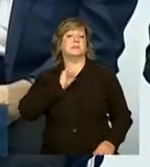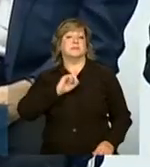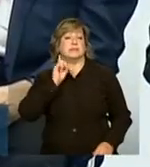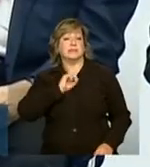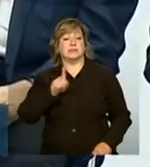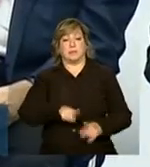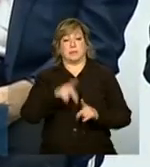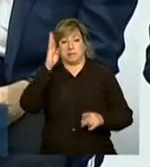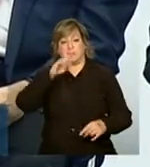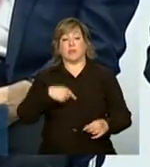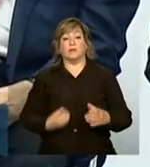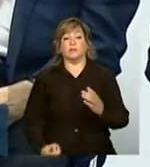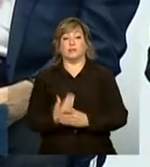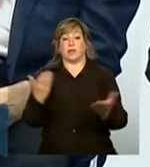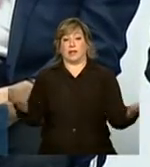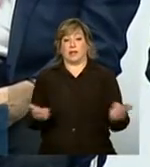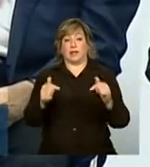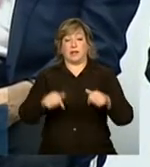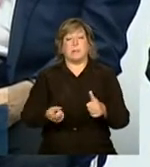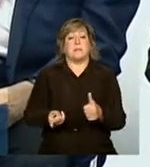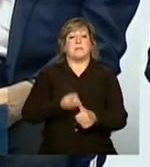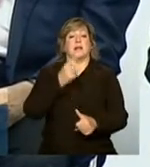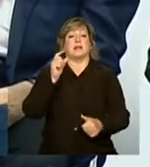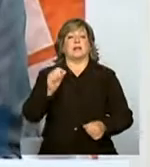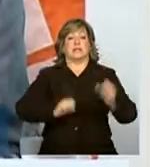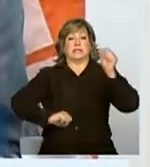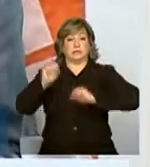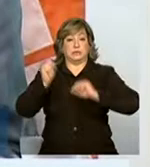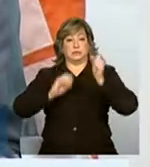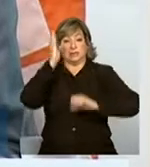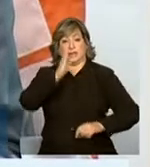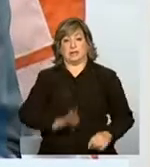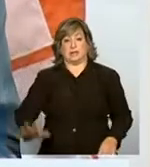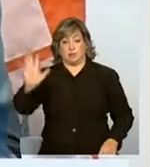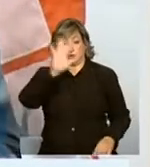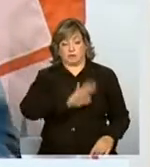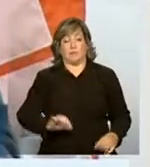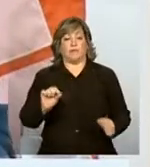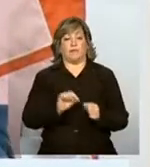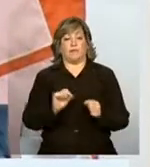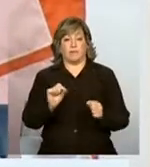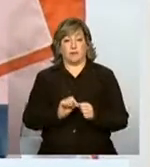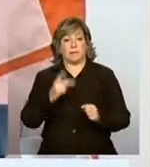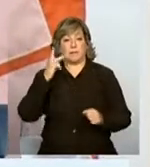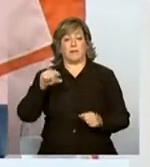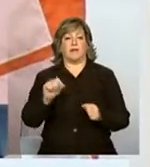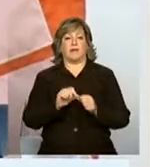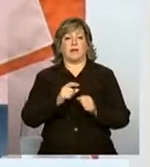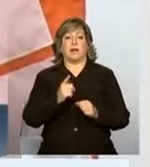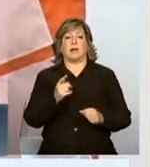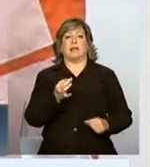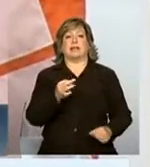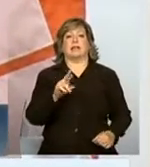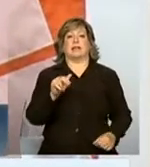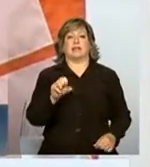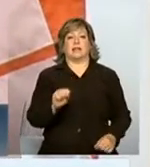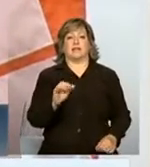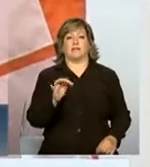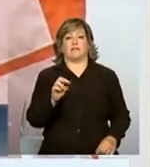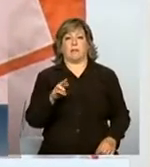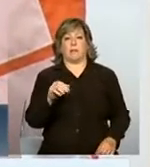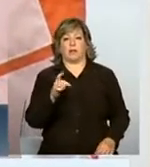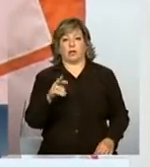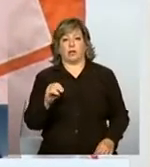estamos inaugurando aqui a primeira indústria nacional criada para produzir transformadores de corrente e